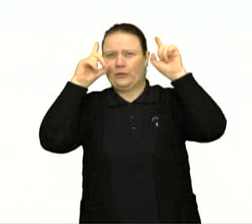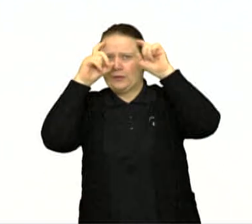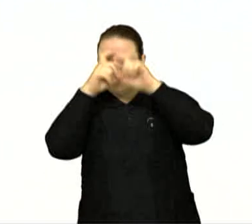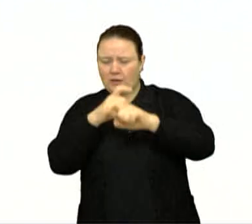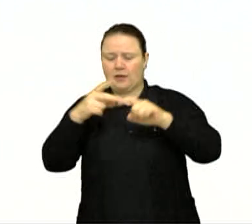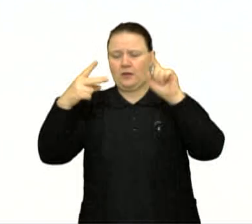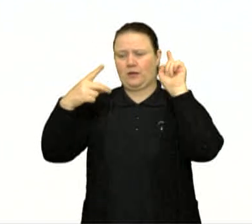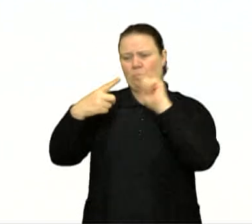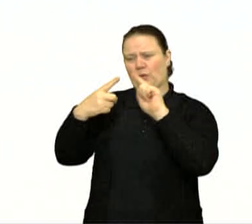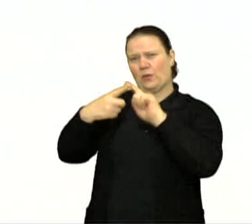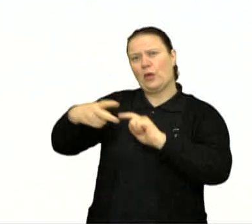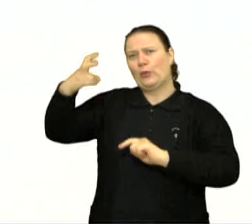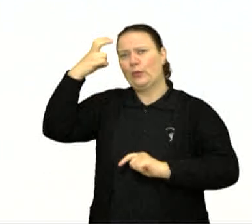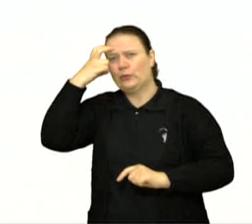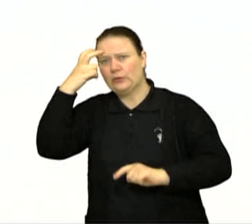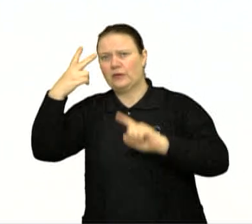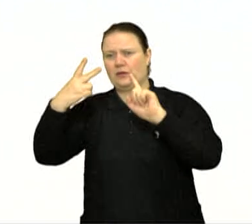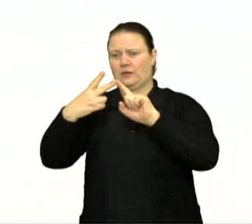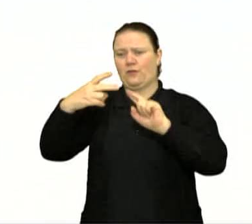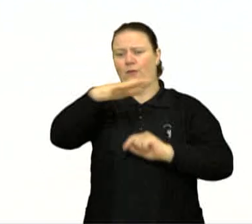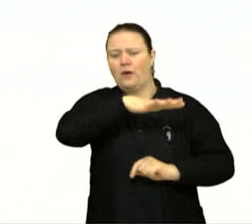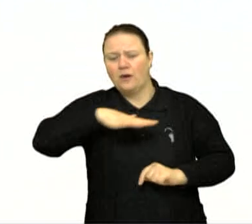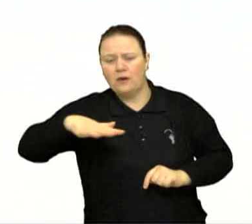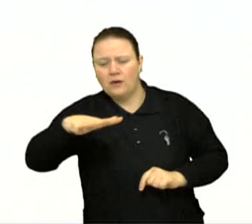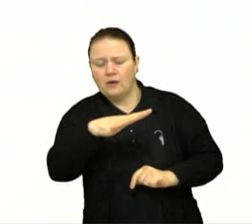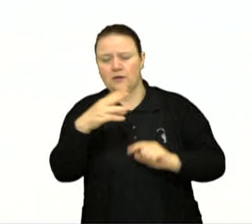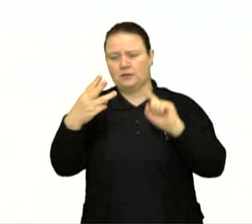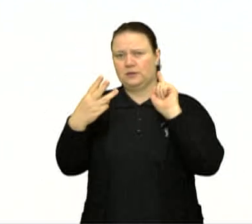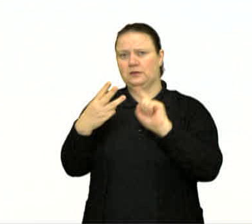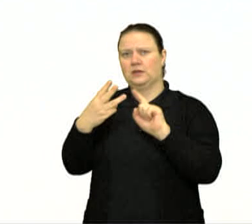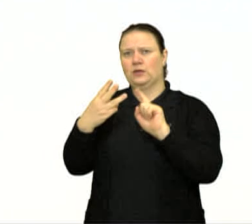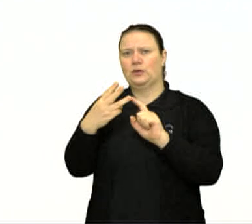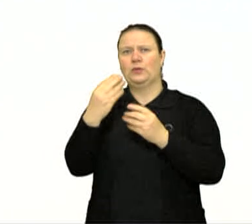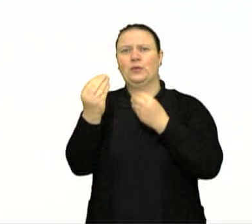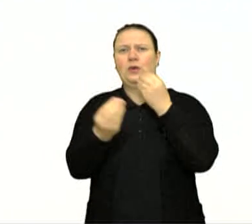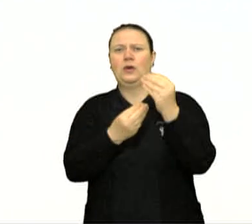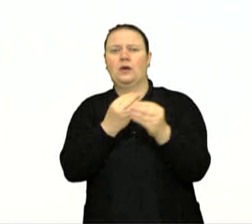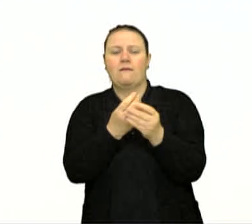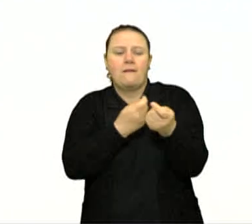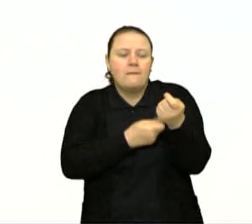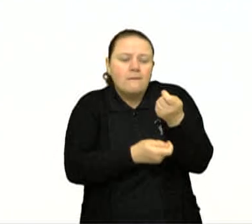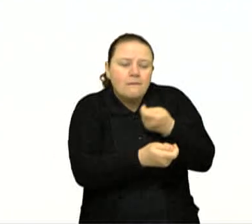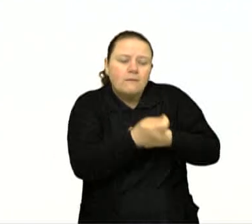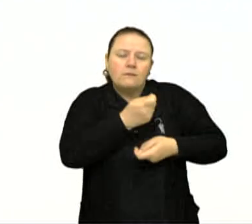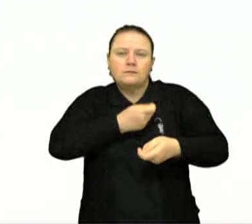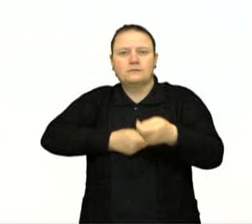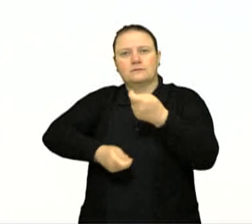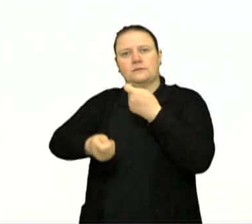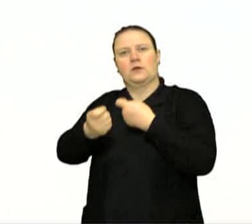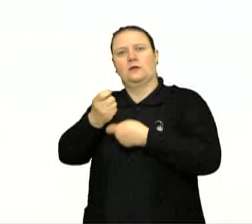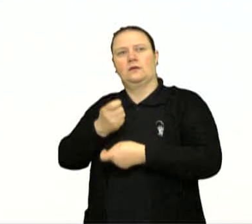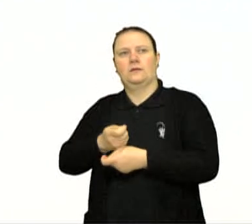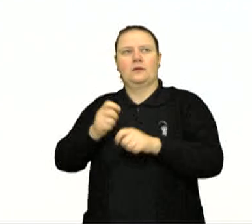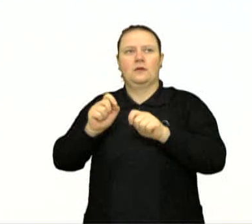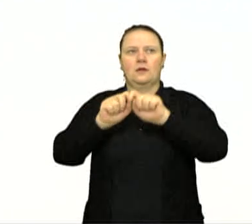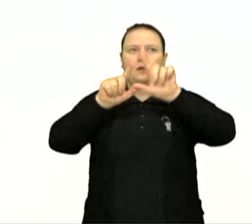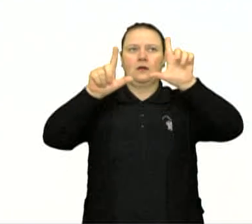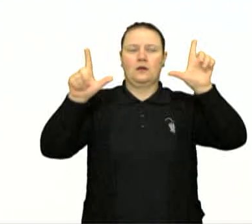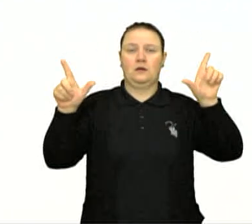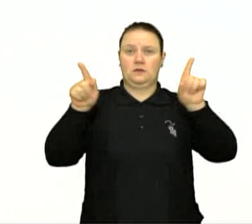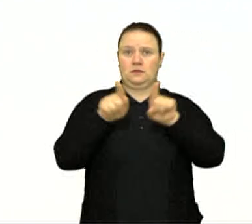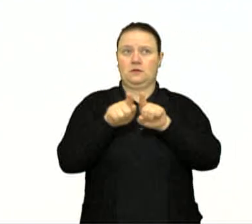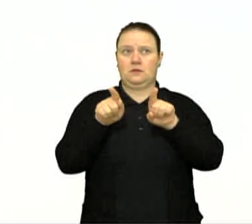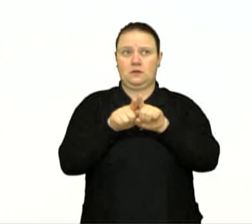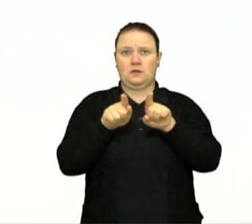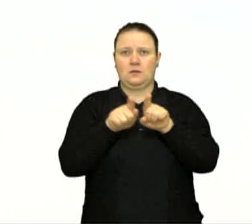cultural, a nível regional, a nível de estruturação da economia deles e que logicamente esbarram em